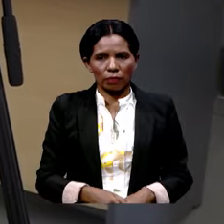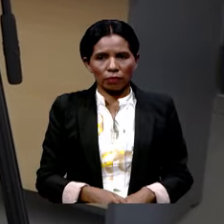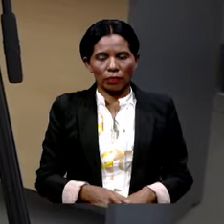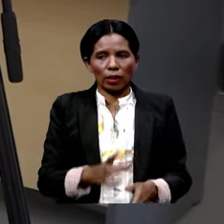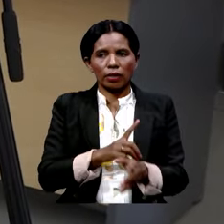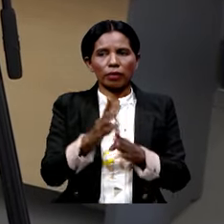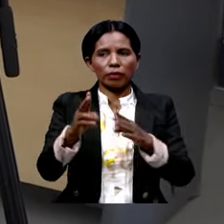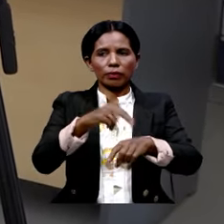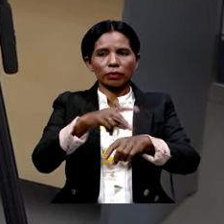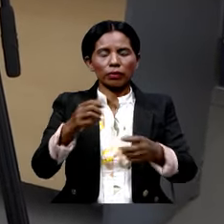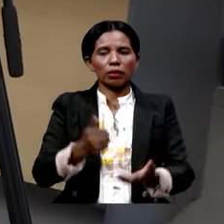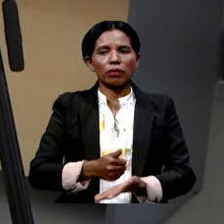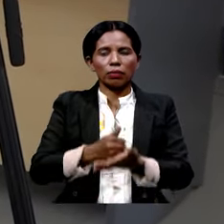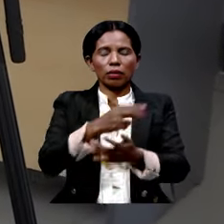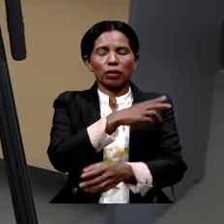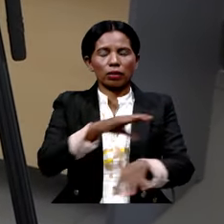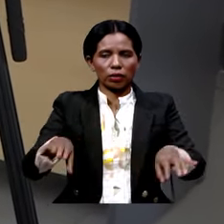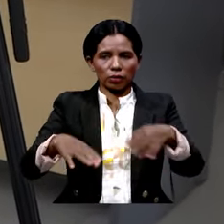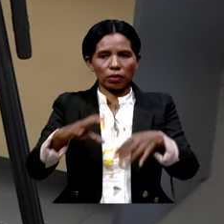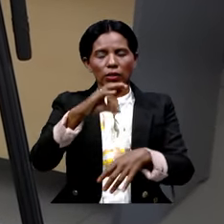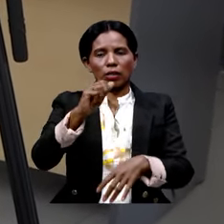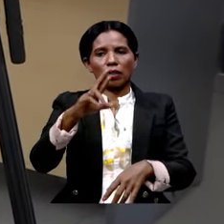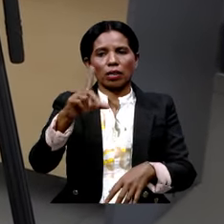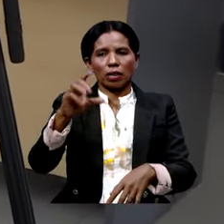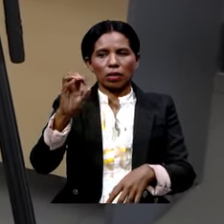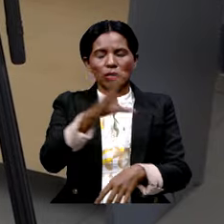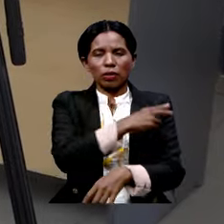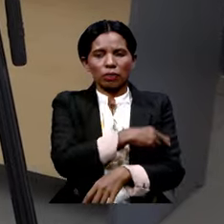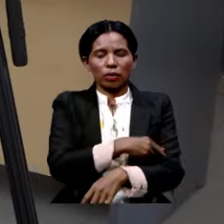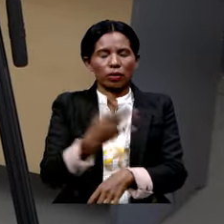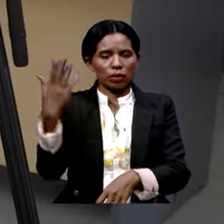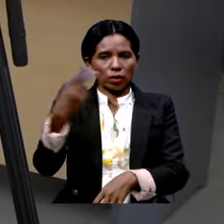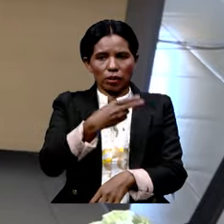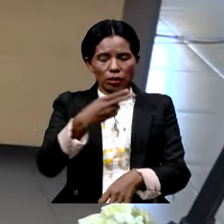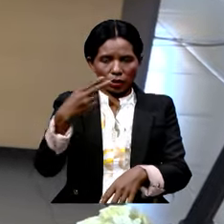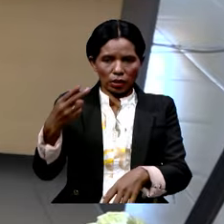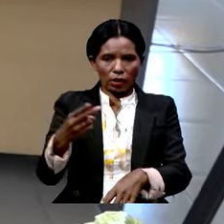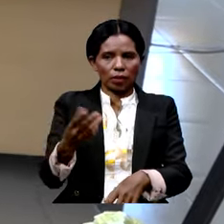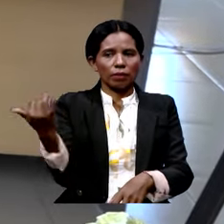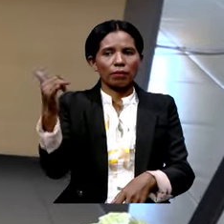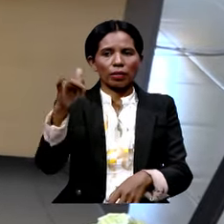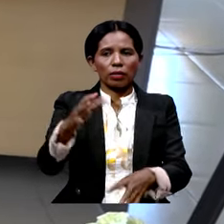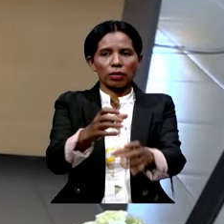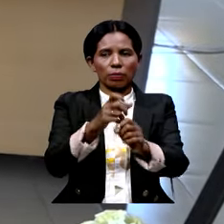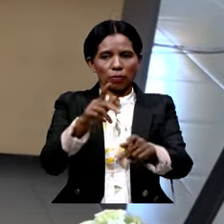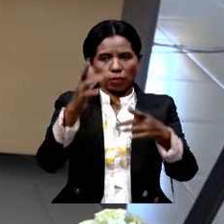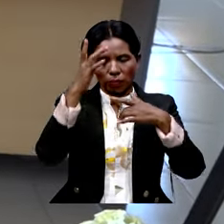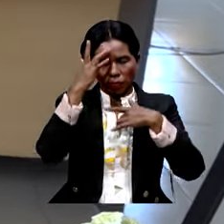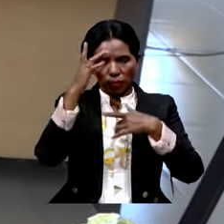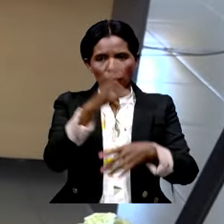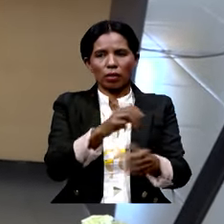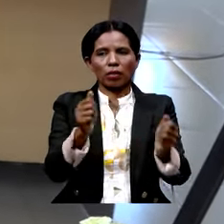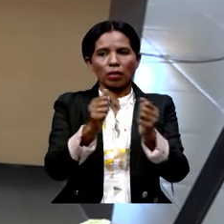Diretor Nasional Apoio Serviço Hospitalar Carlos de Carvalho Guterres atende no Hospital Sirah Indonesia, nem durante né, simo paciente Timor-Leste Sirah